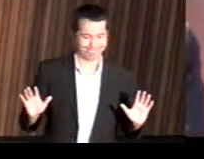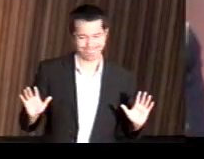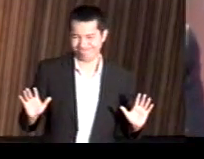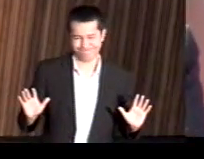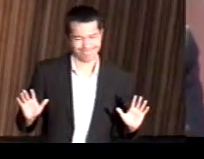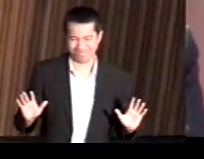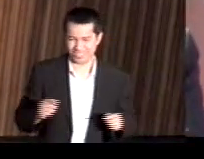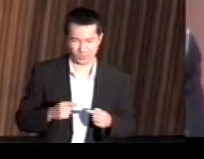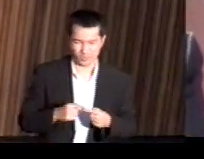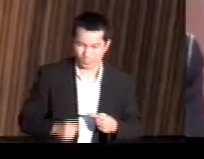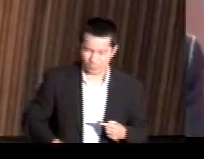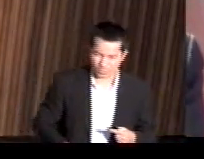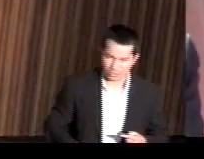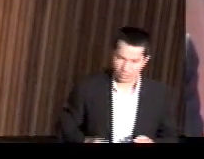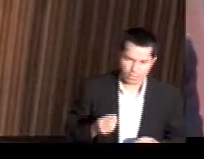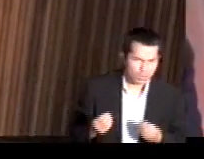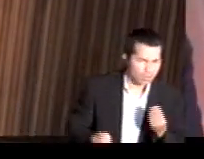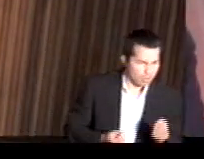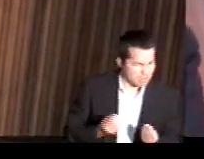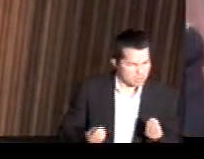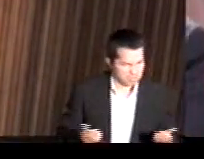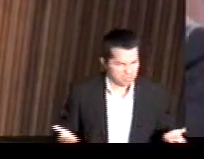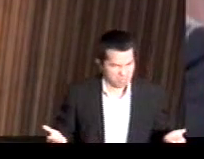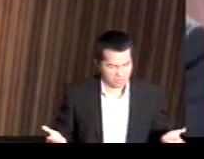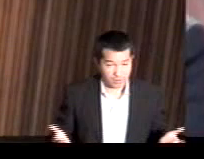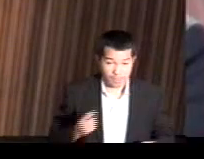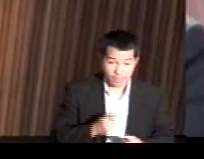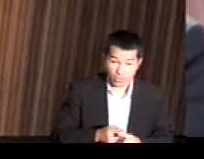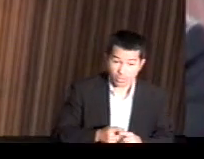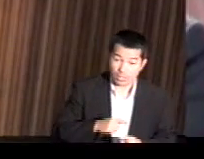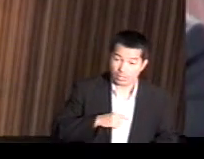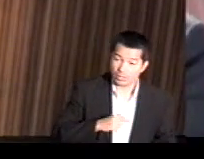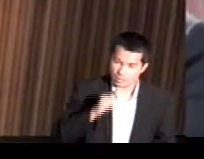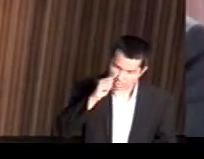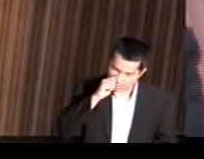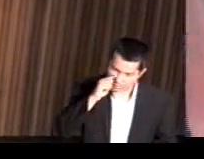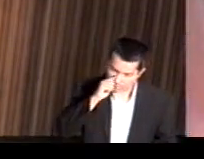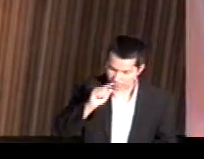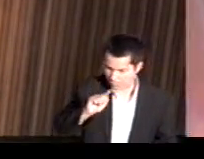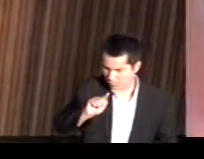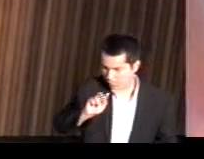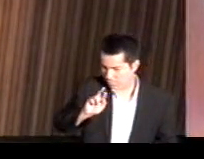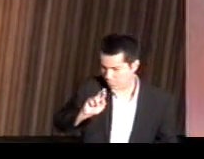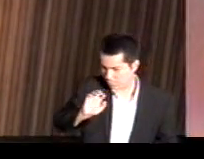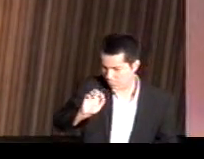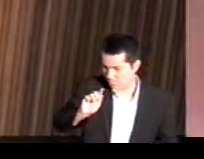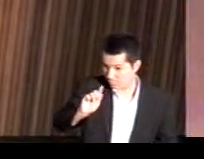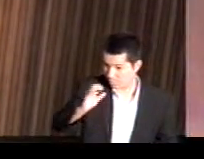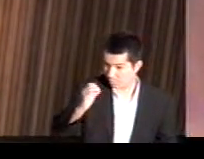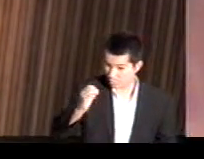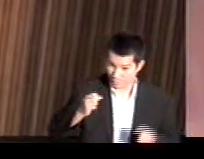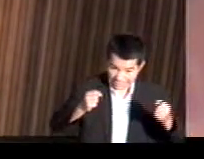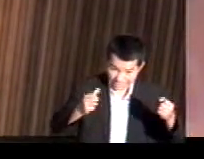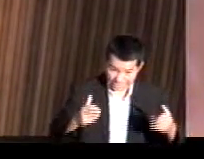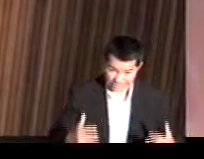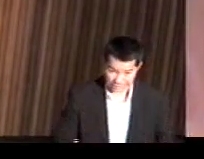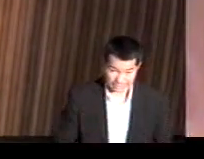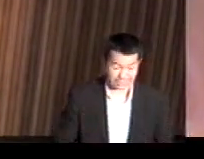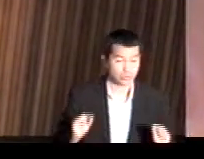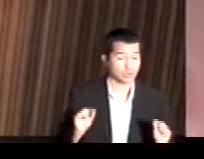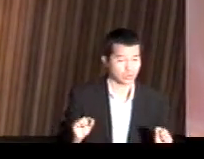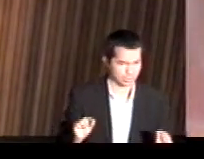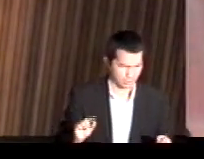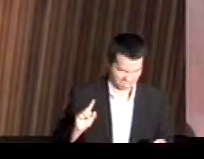figura do Messias. Essa é a palavra que está na língua grega. Então ele não era o Messias ou a